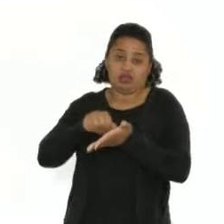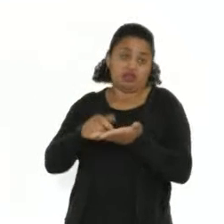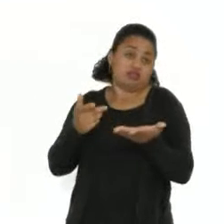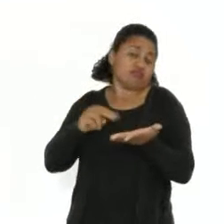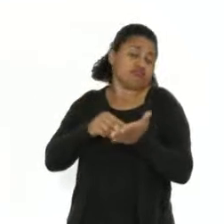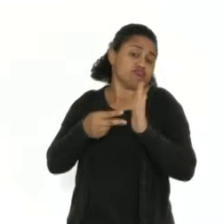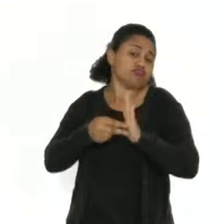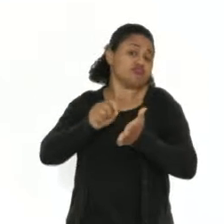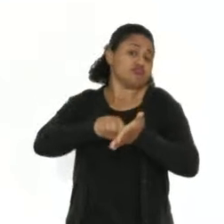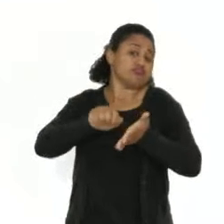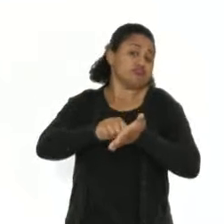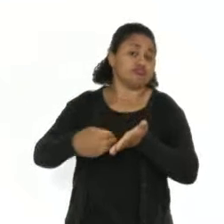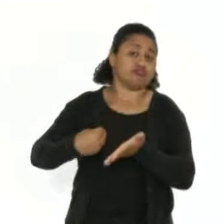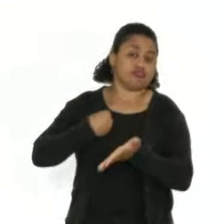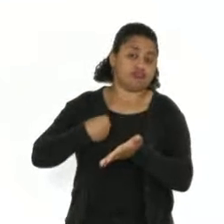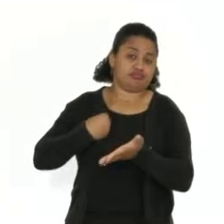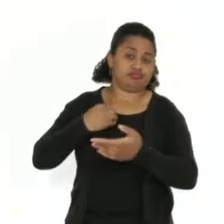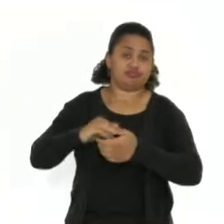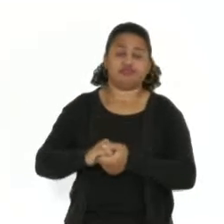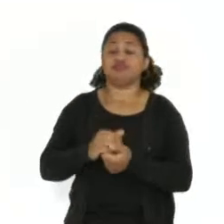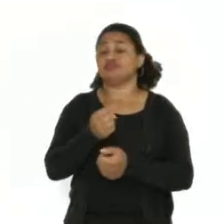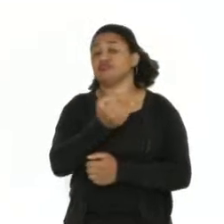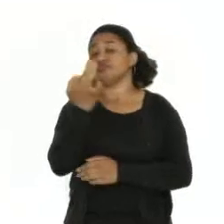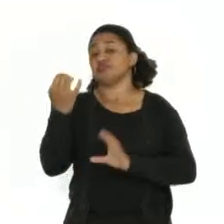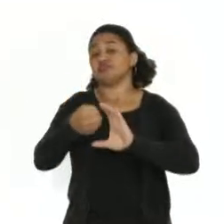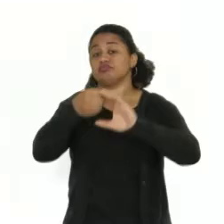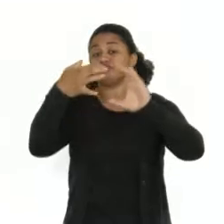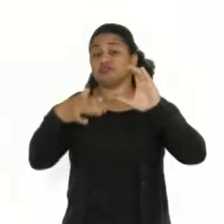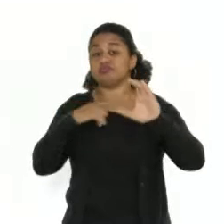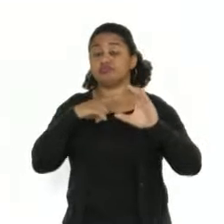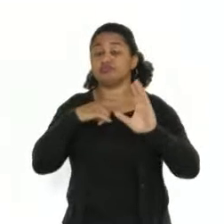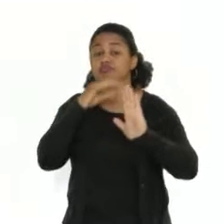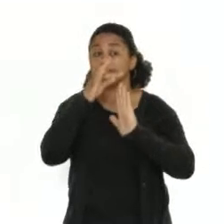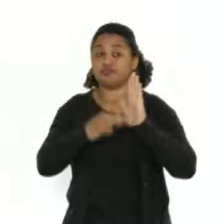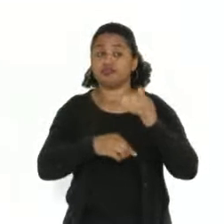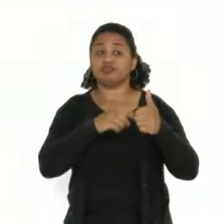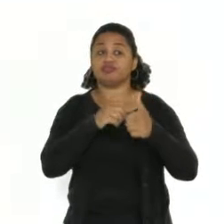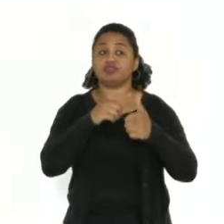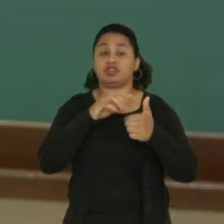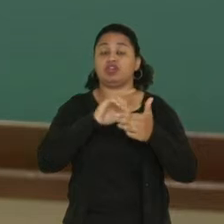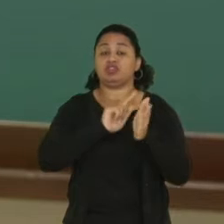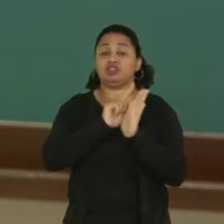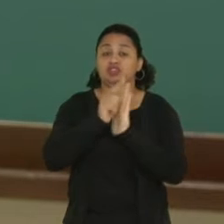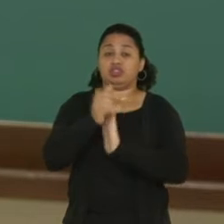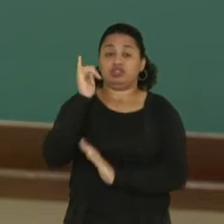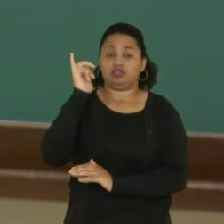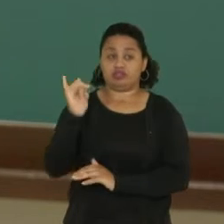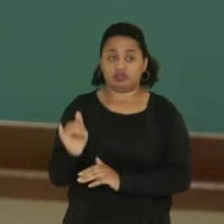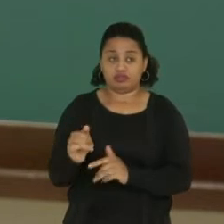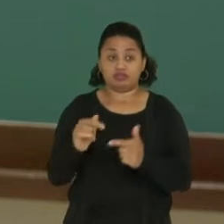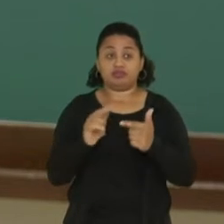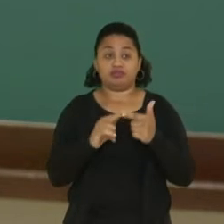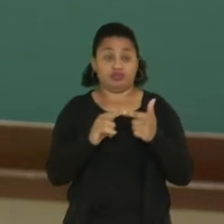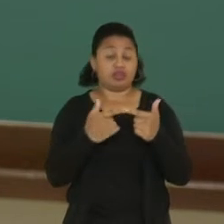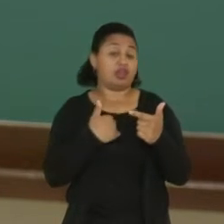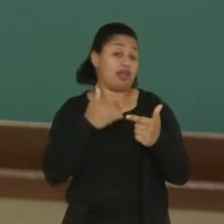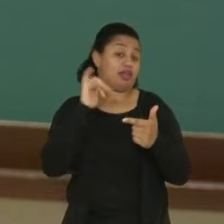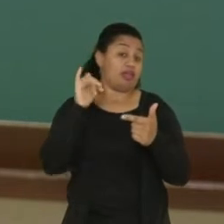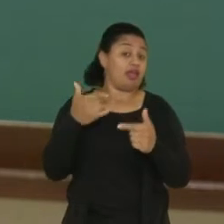Características, então, do texto. É do gênero narrativo, é narrado em que pessoa? Em